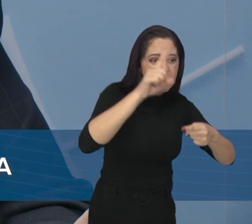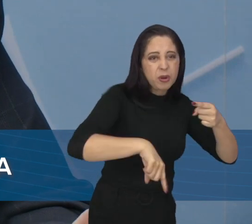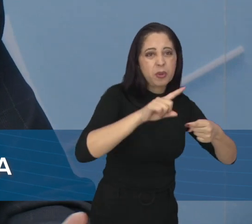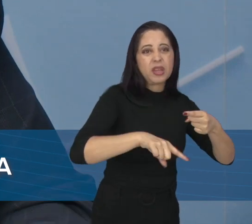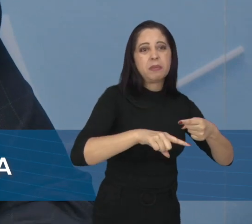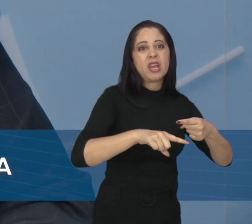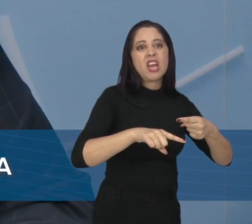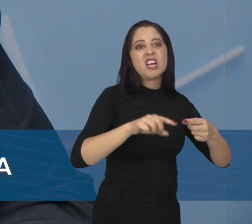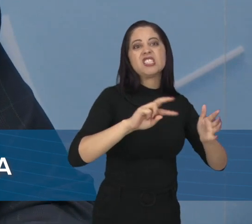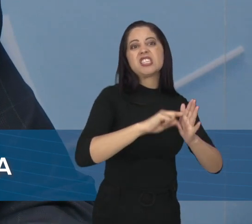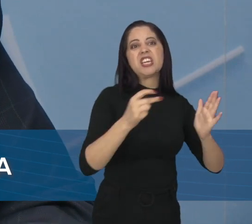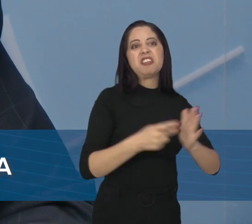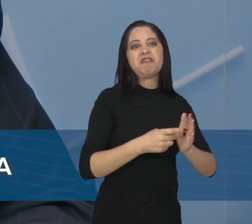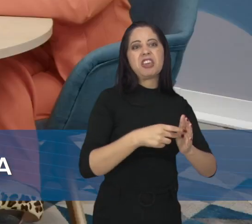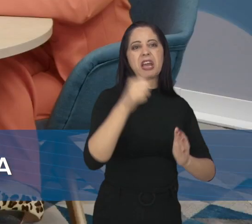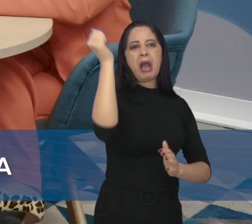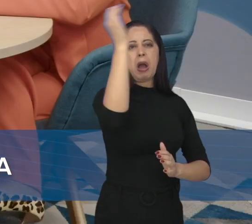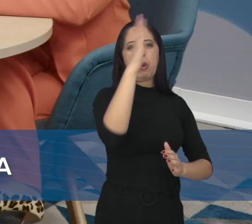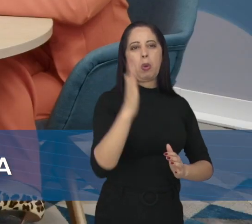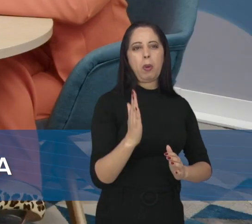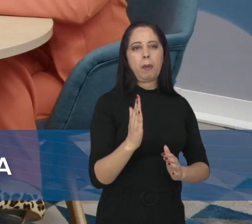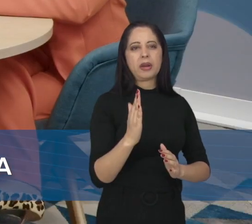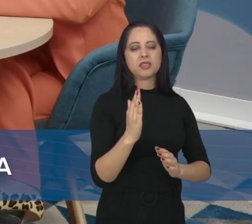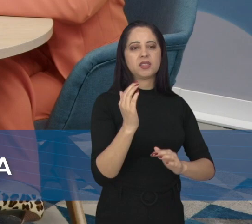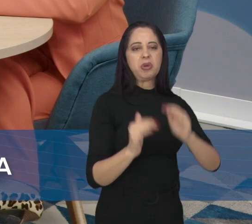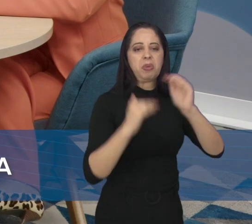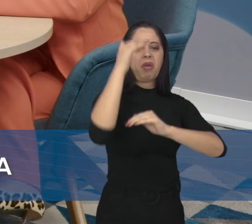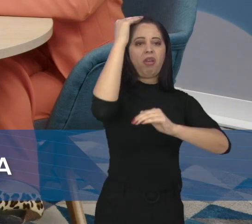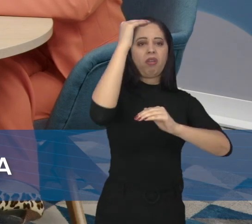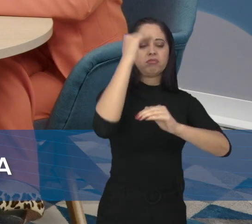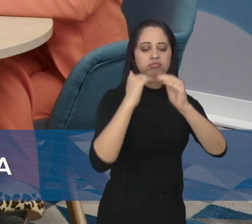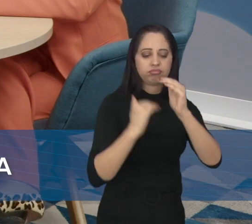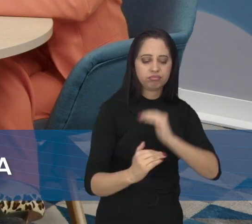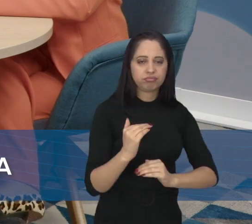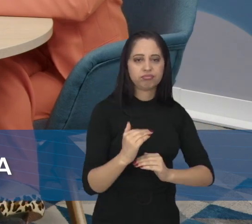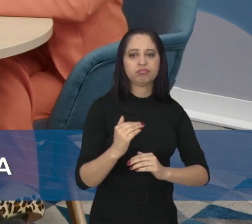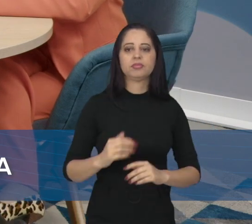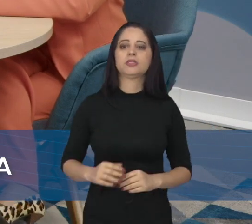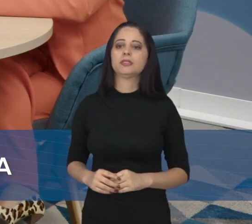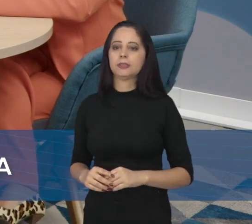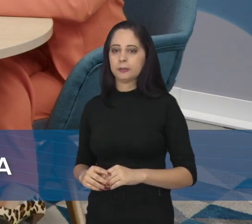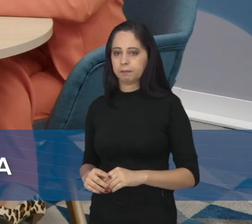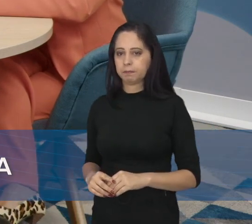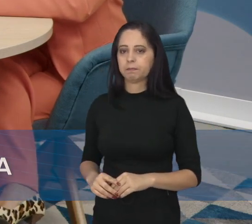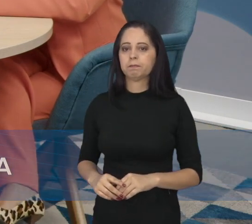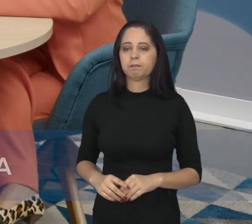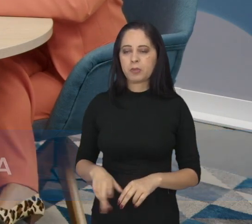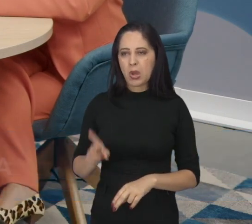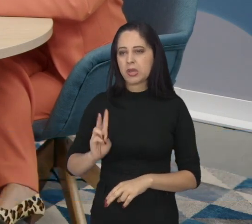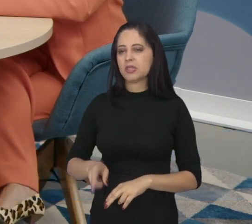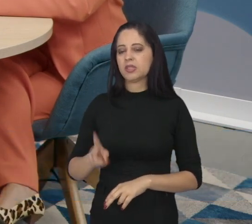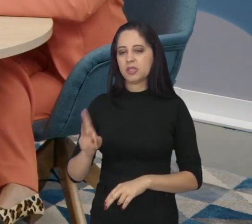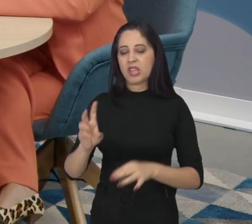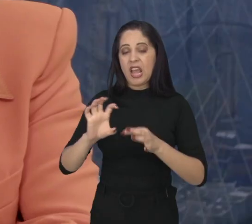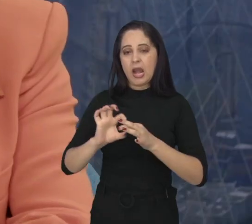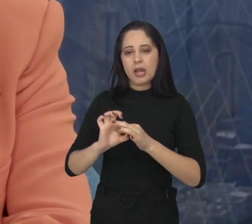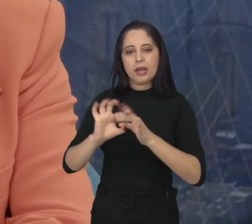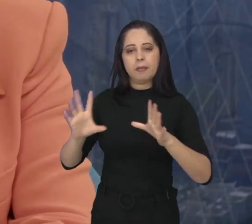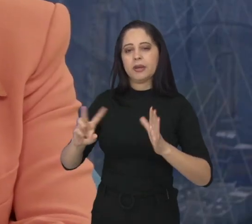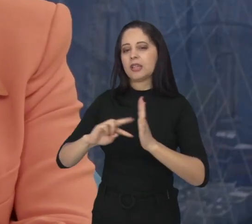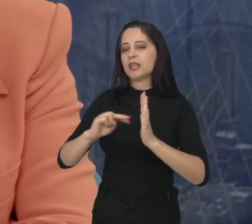visão claríssima. Acho que é uma agressão também a um lugar de liberdade pessoal mais íntimo do ser humano. Eu lembro que